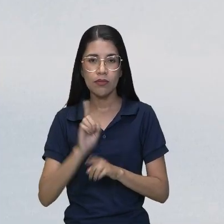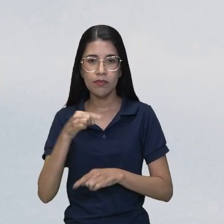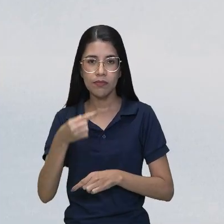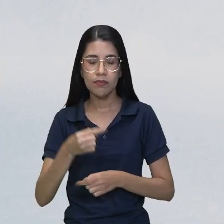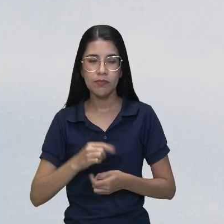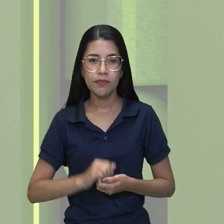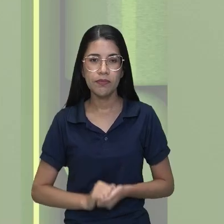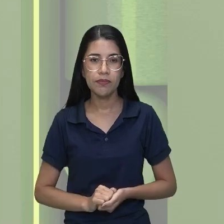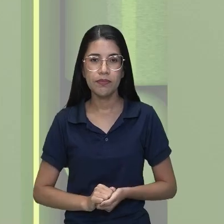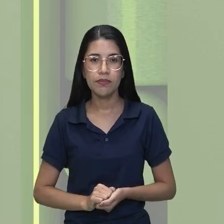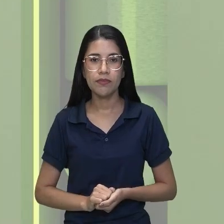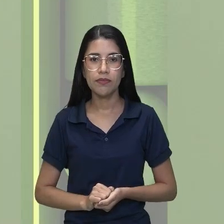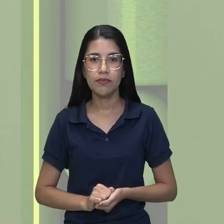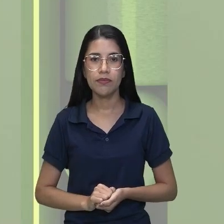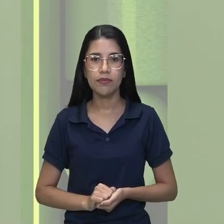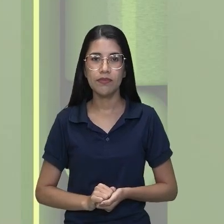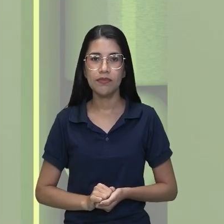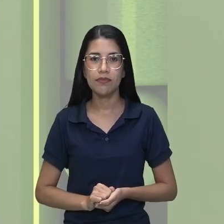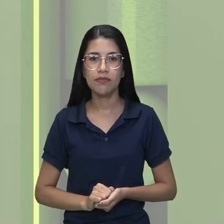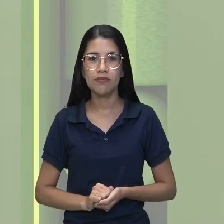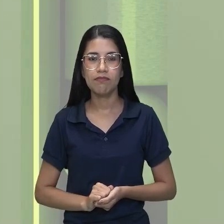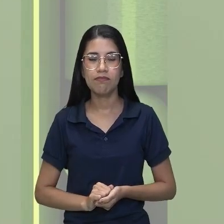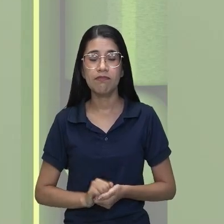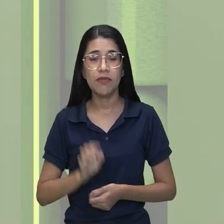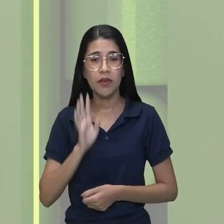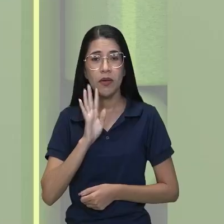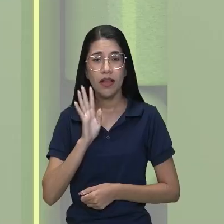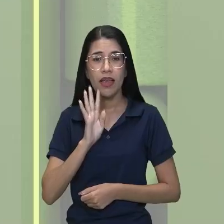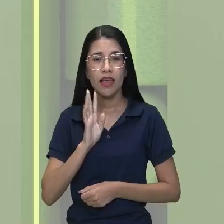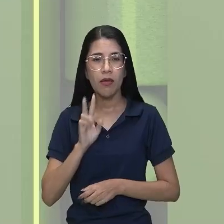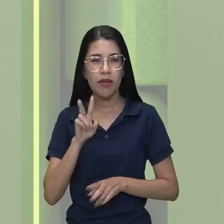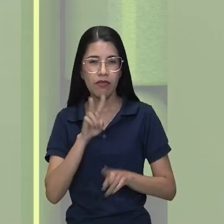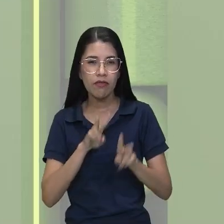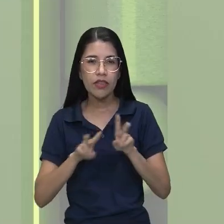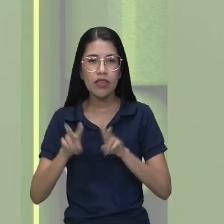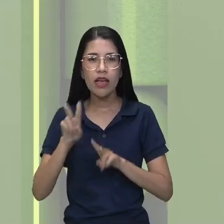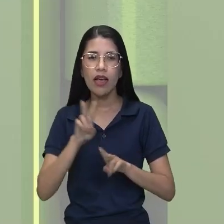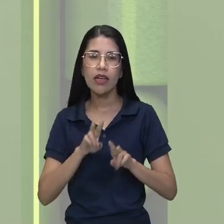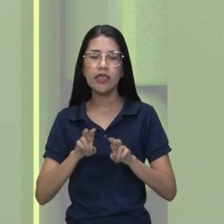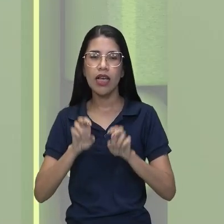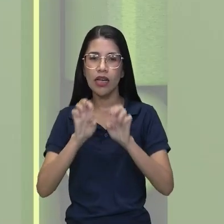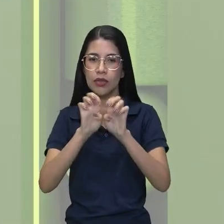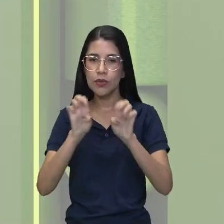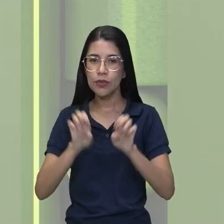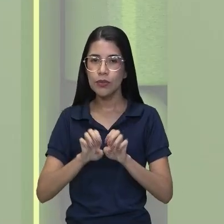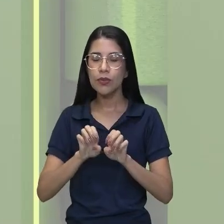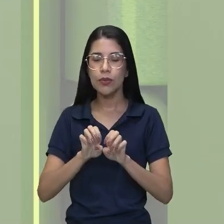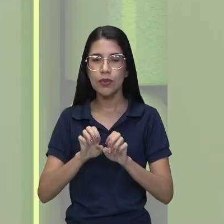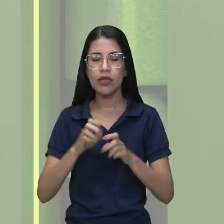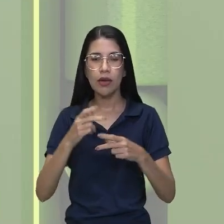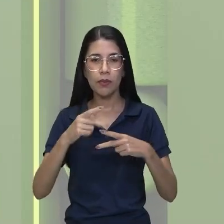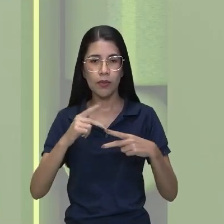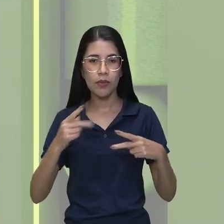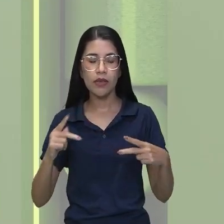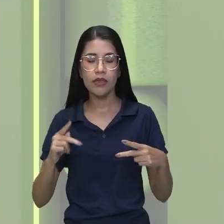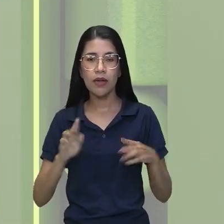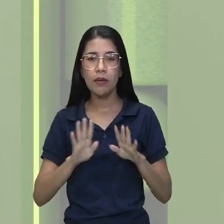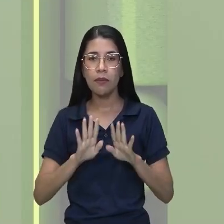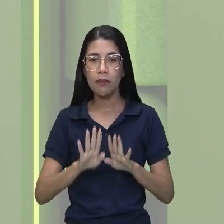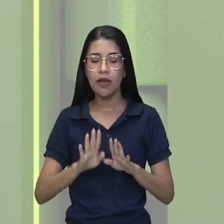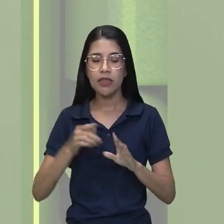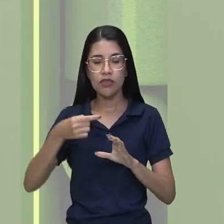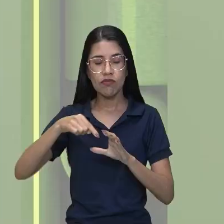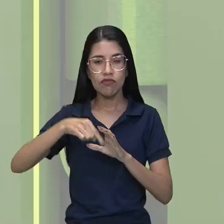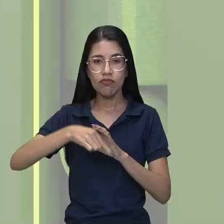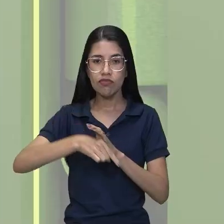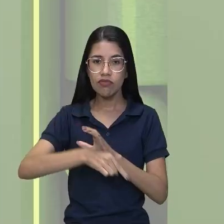próxima. E aí, bem legal, né, de visualizar essas estruturas das proteínas, mas vamos nos